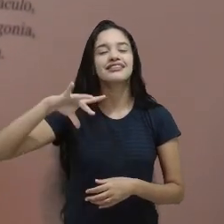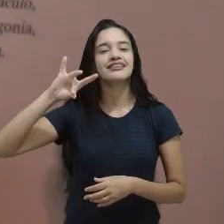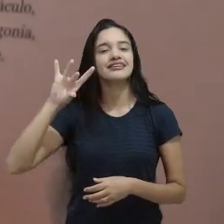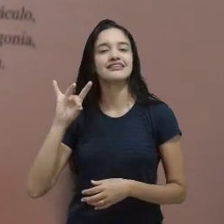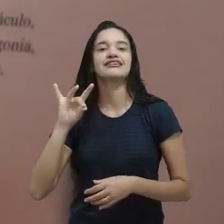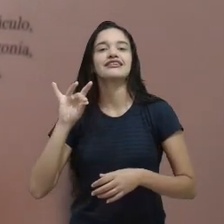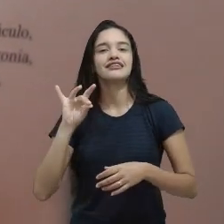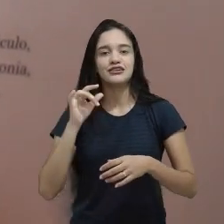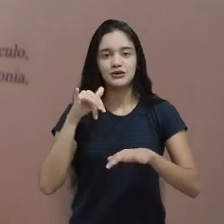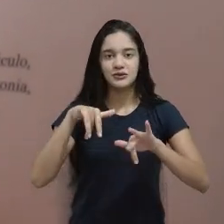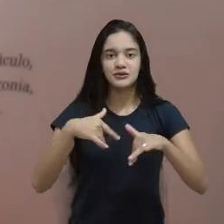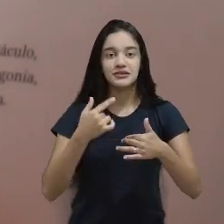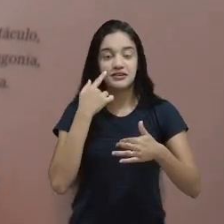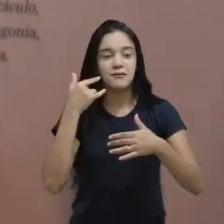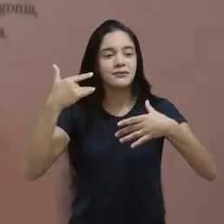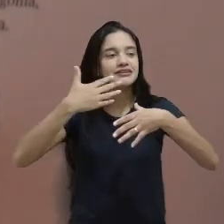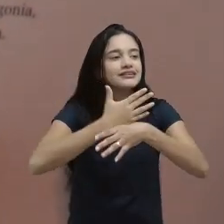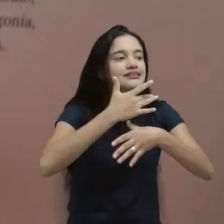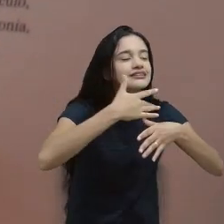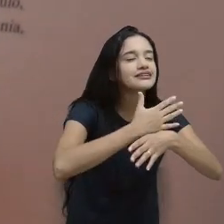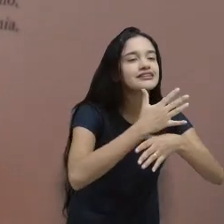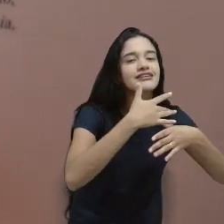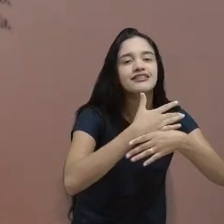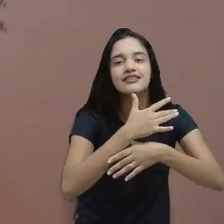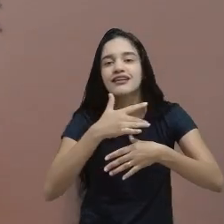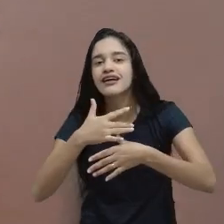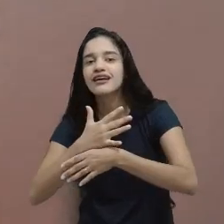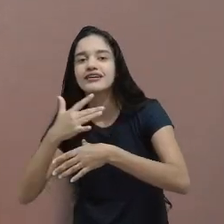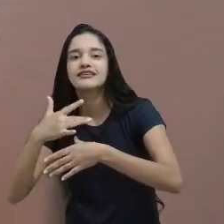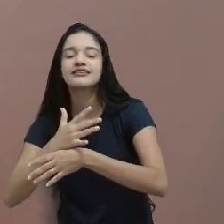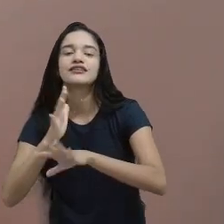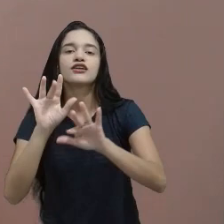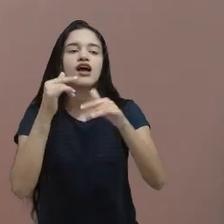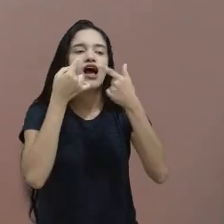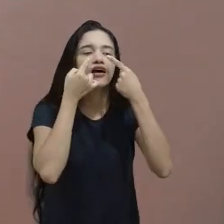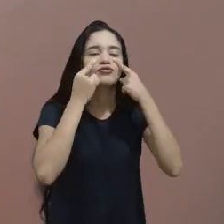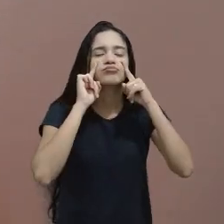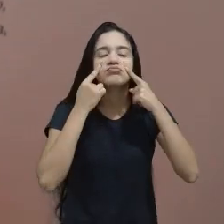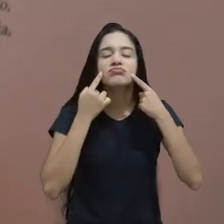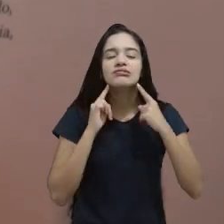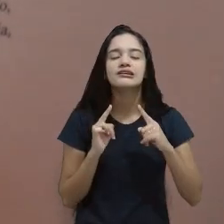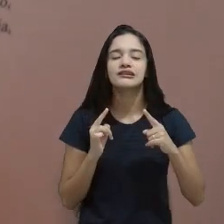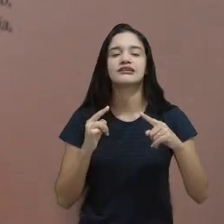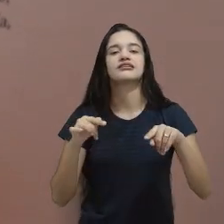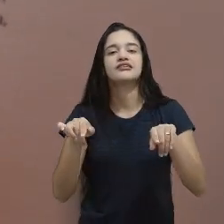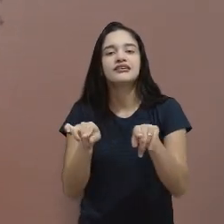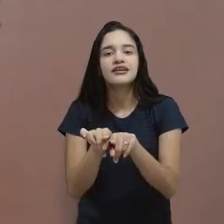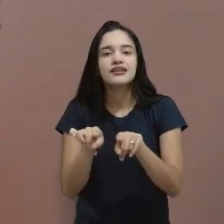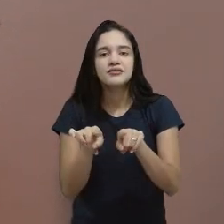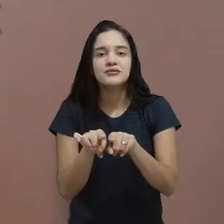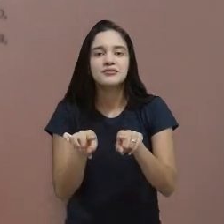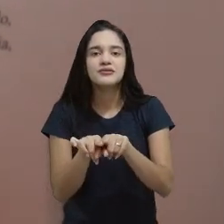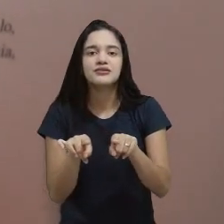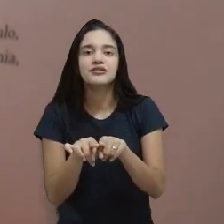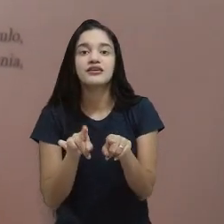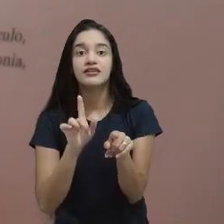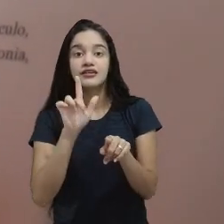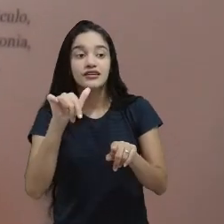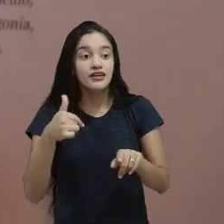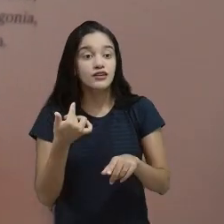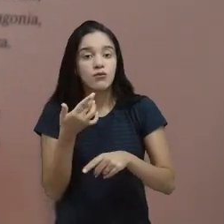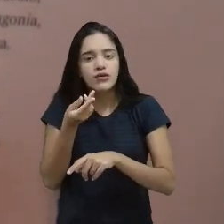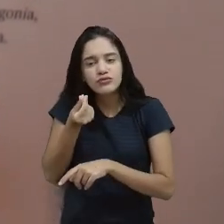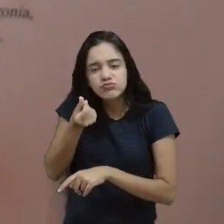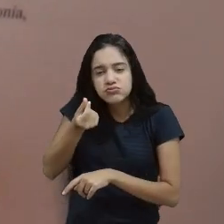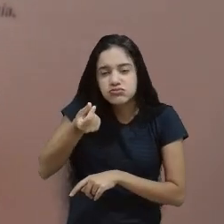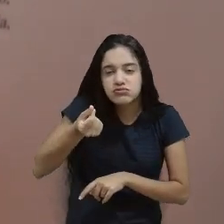campos, voa sobre as cidades, recolhe lágrimas de espanto, busca as tramas do infinito